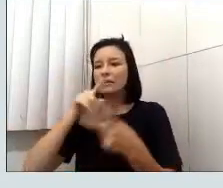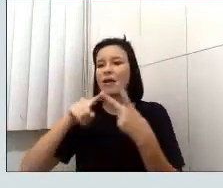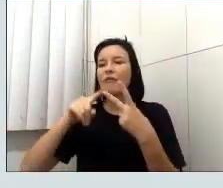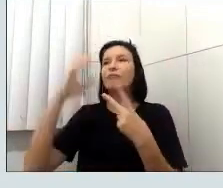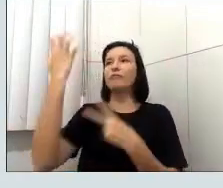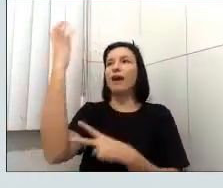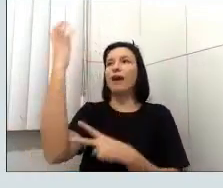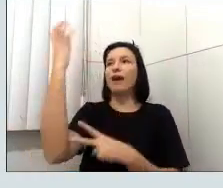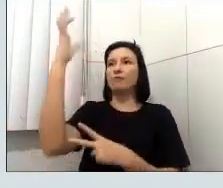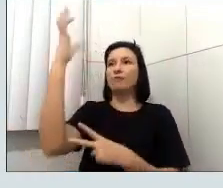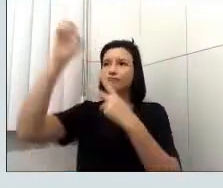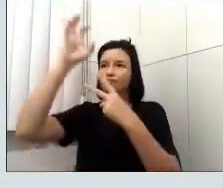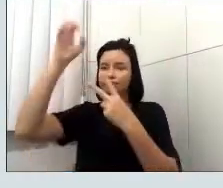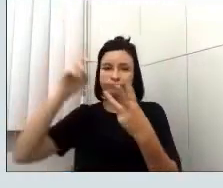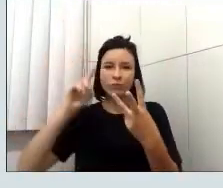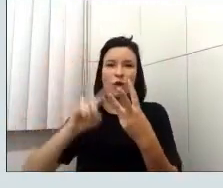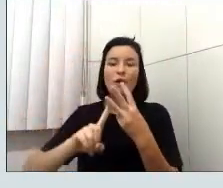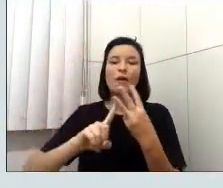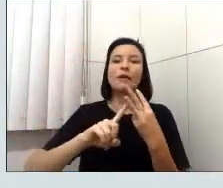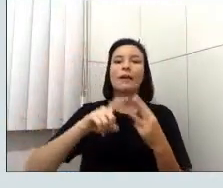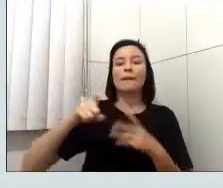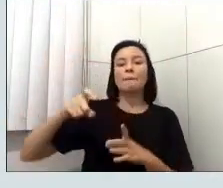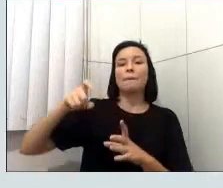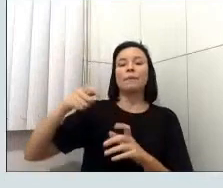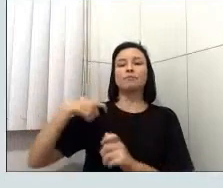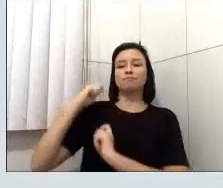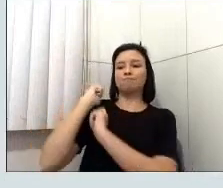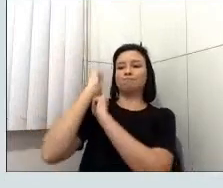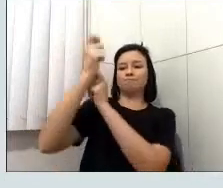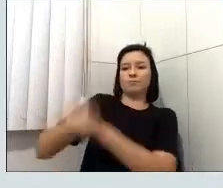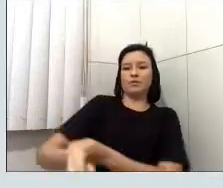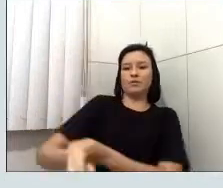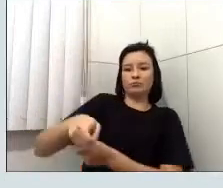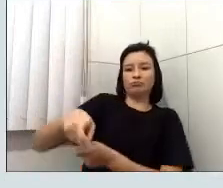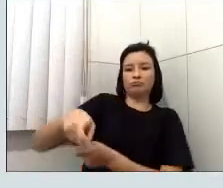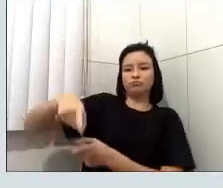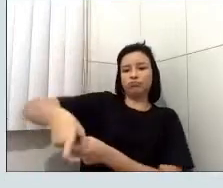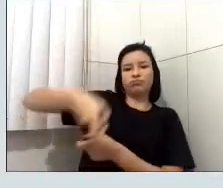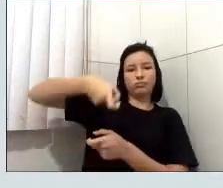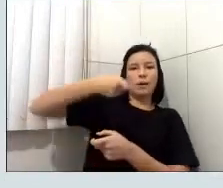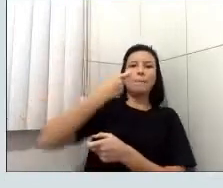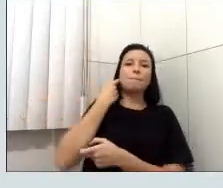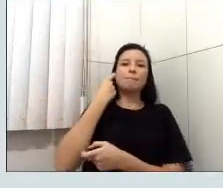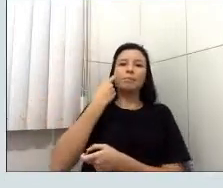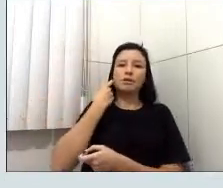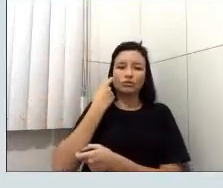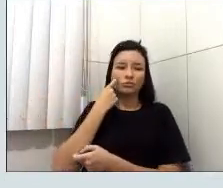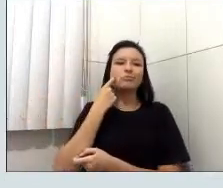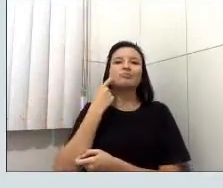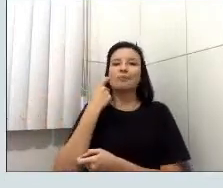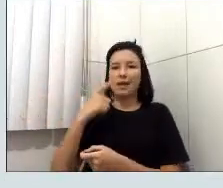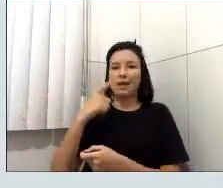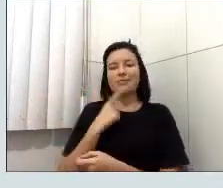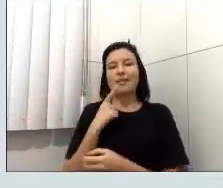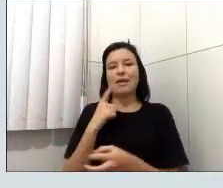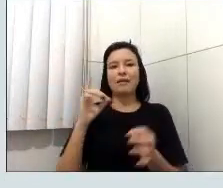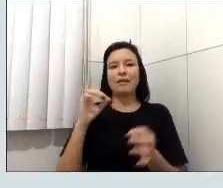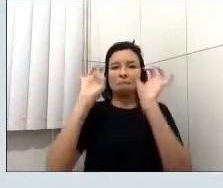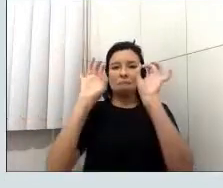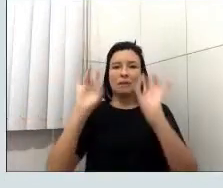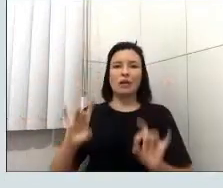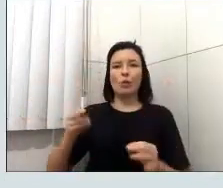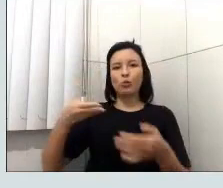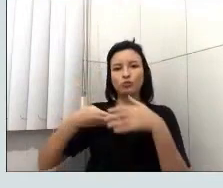Então, eles se caracterizaram como a gente falou, tinha um grande grupo aqui no Brasil de caça